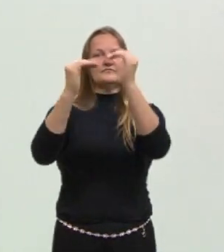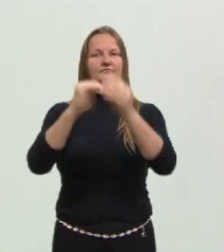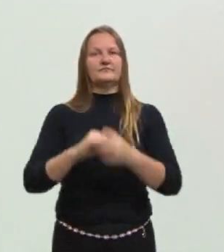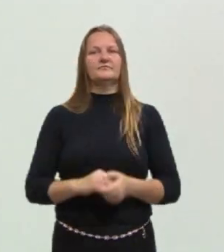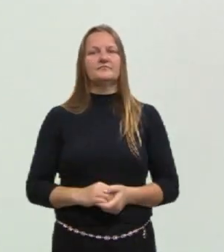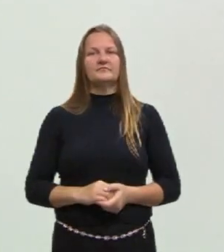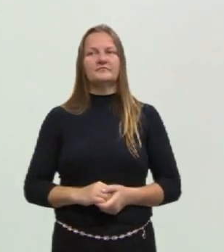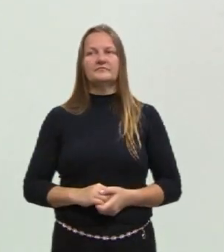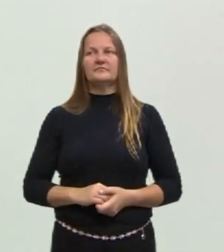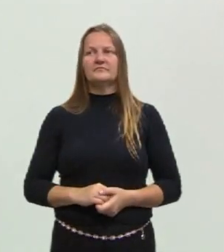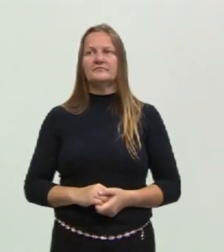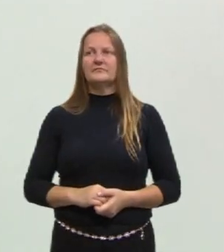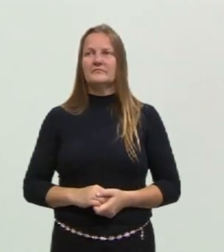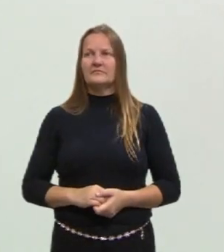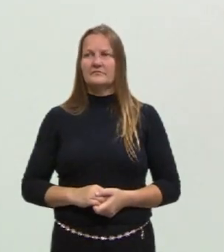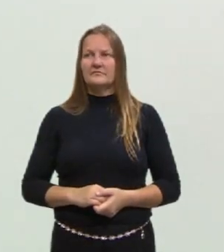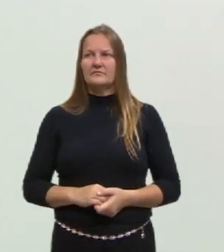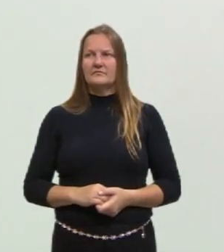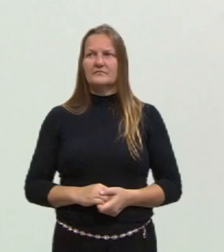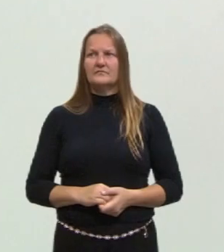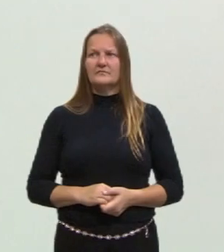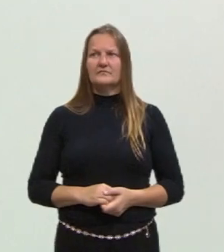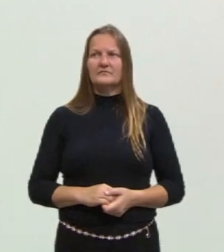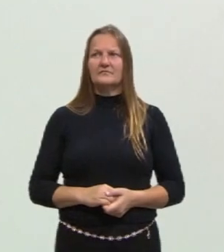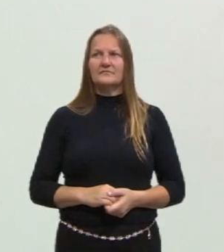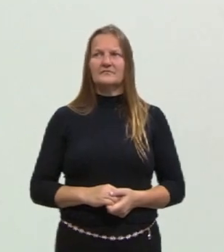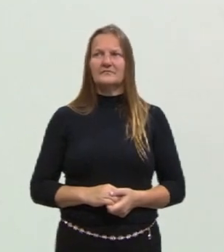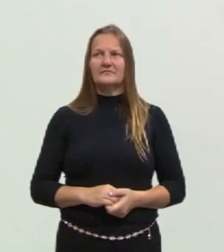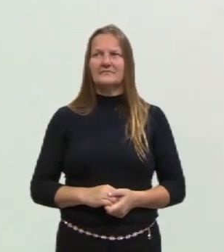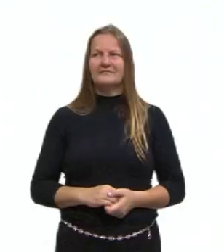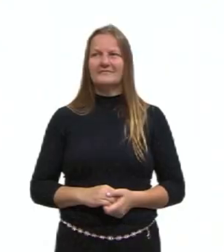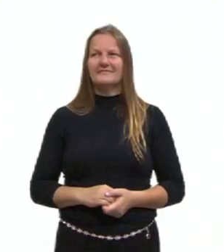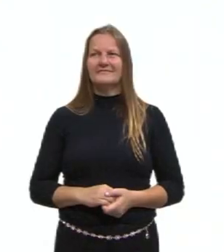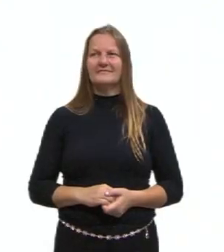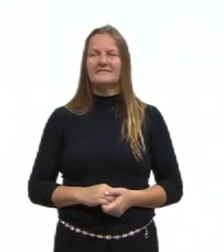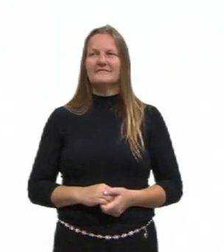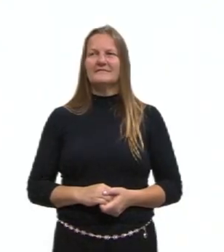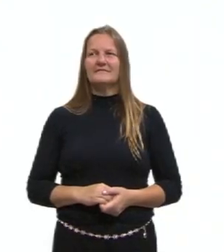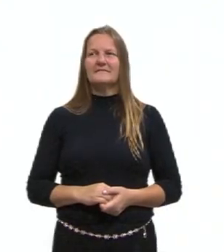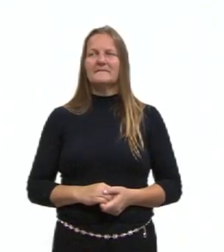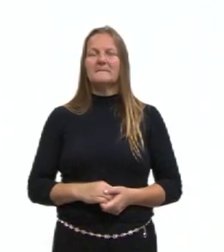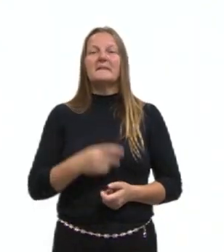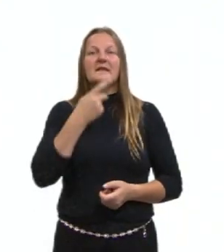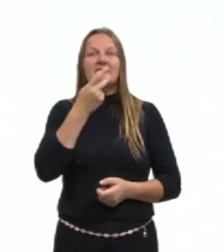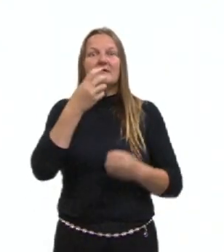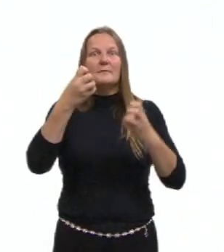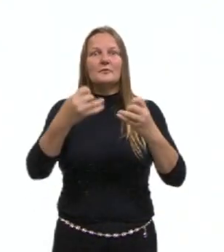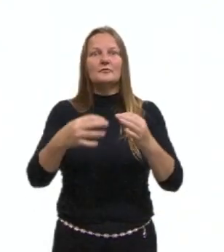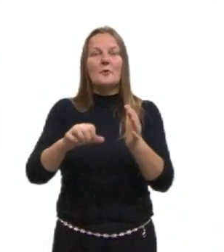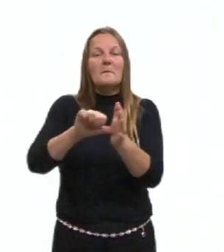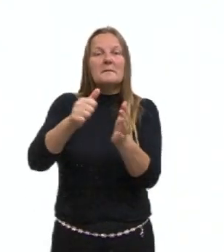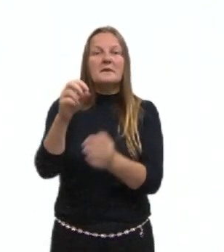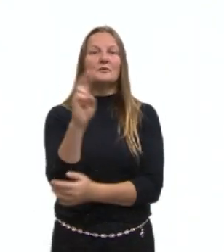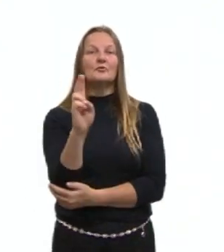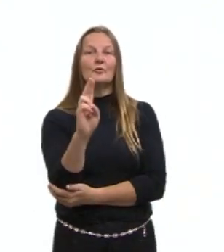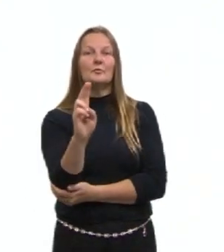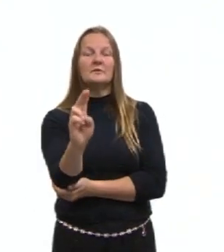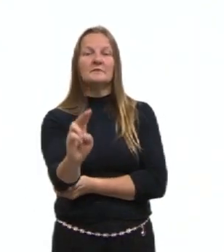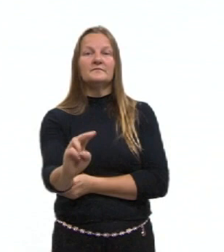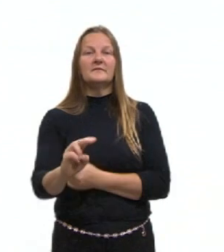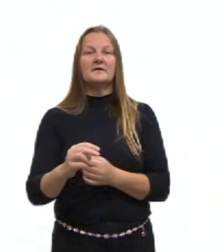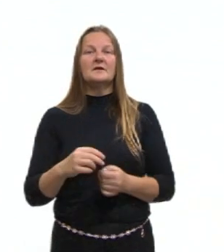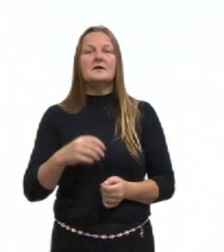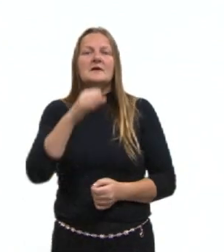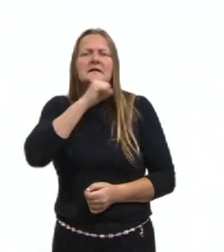está ali dentro. E hoje se fala muito, desculpa te interromper. Continua. Da gente colocar o primeiro nome, né?